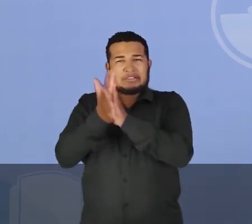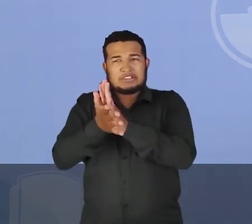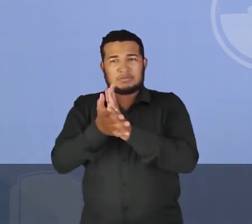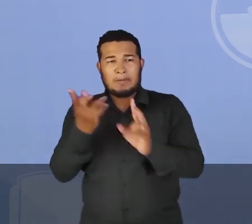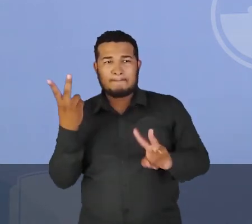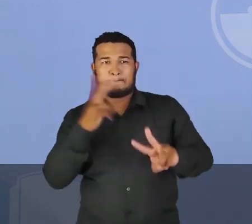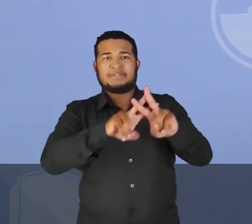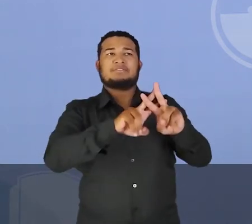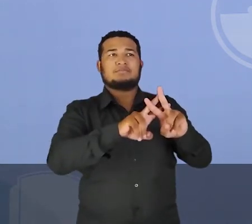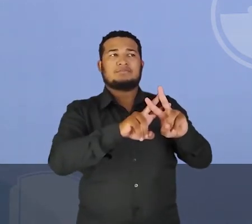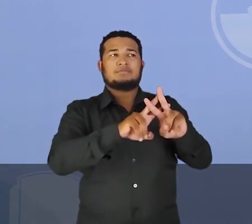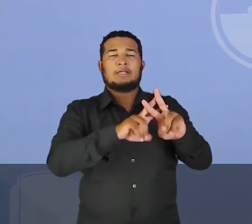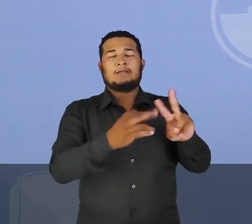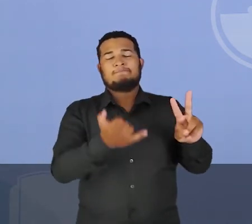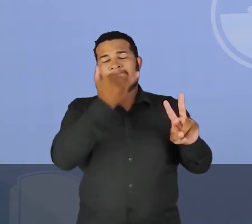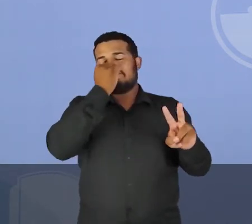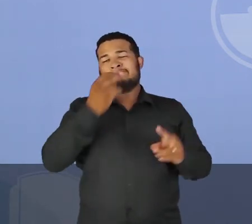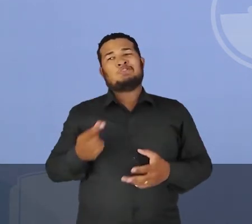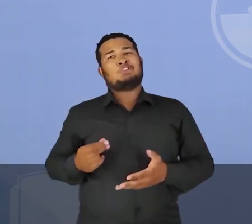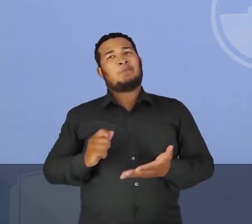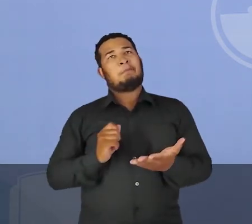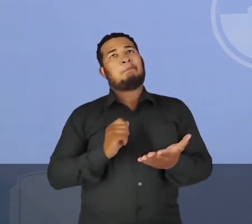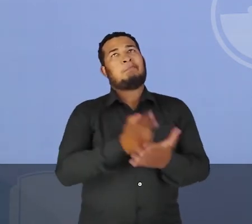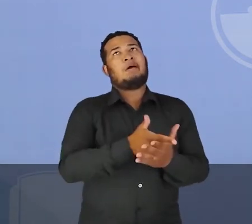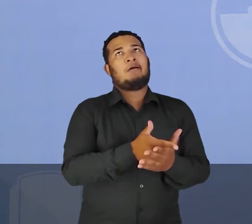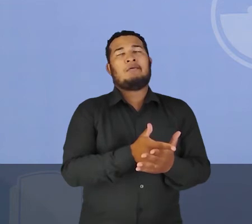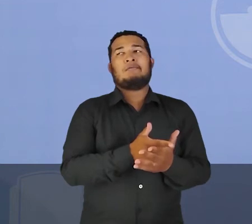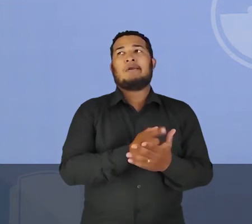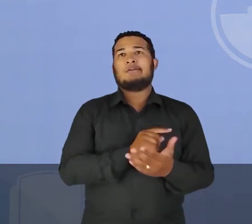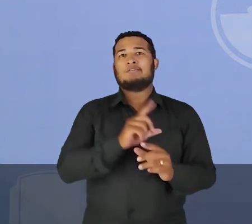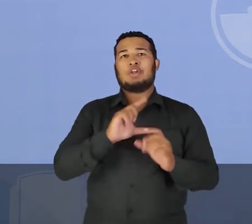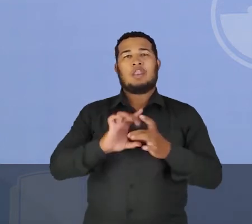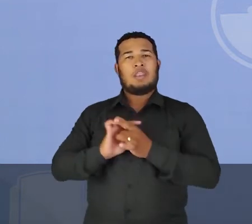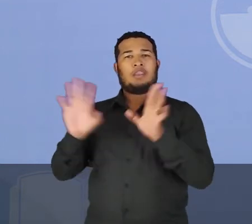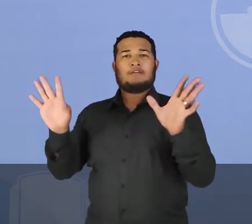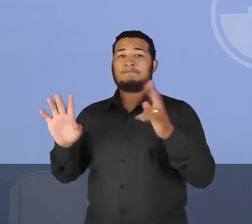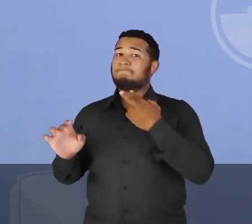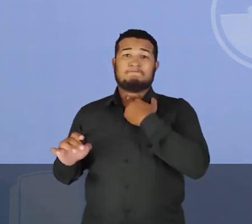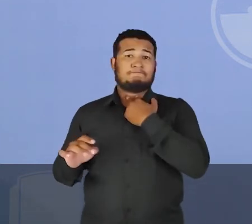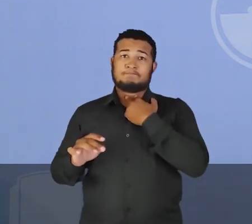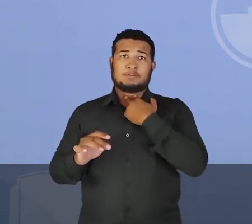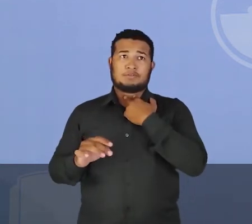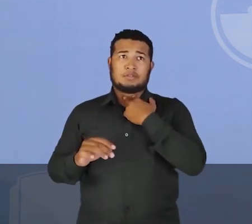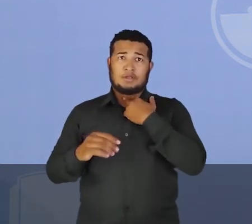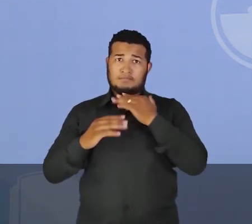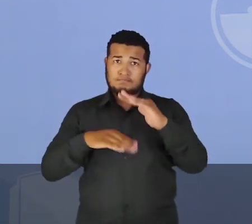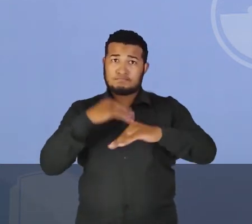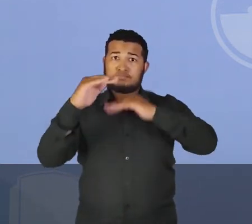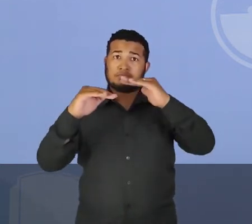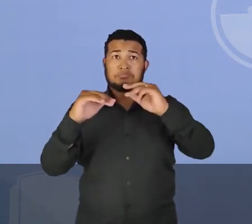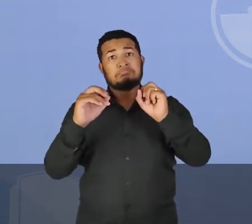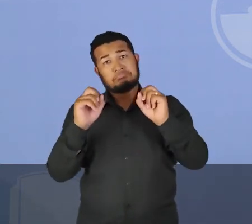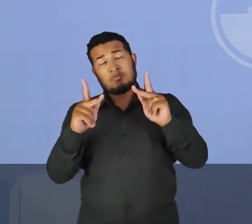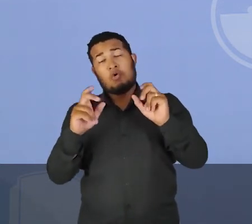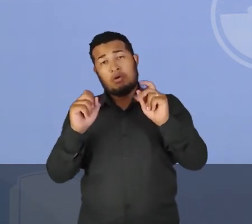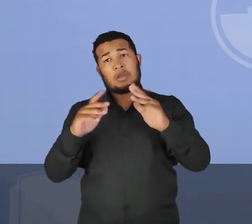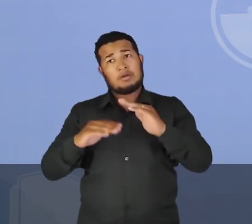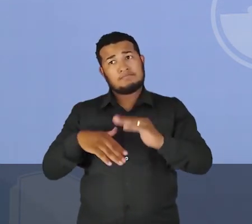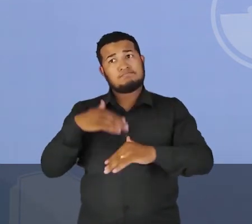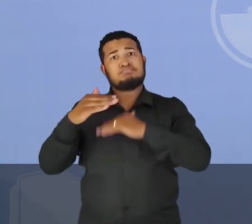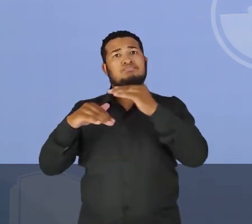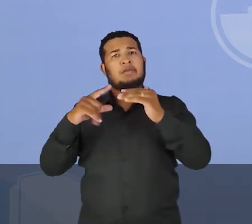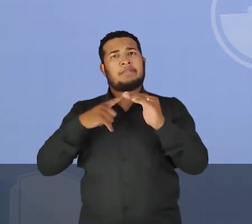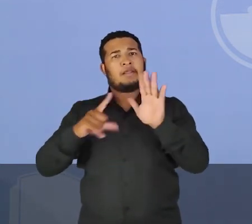responder em liberdade. Tá bom? Isso é para quem não entende. Houve progressos? Sim, houve progressos. Nós vimos as leis